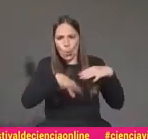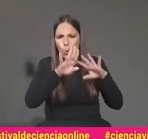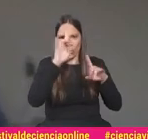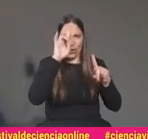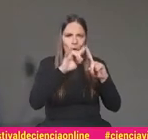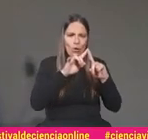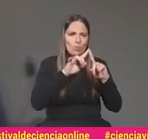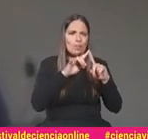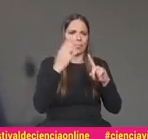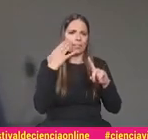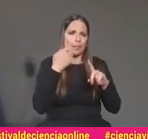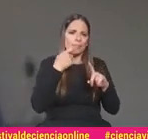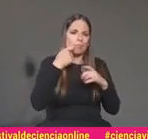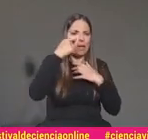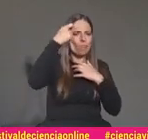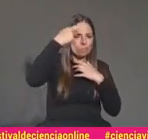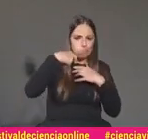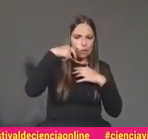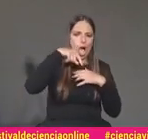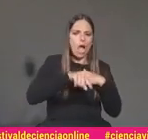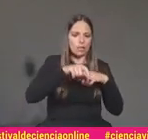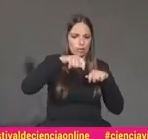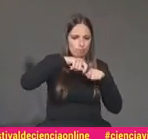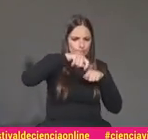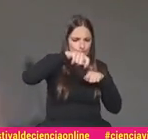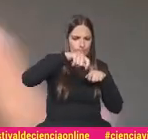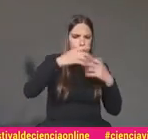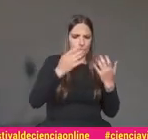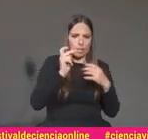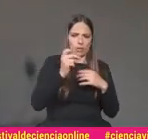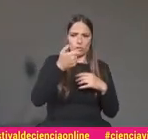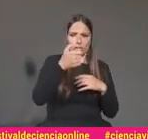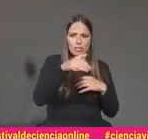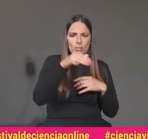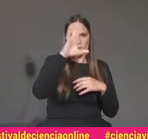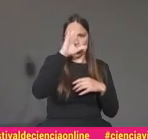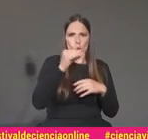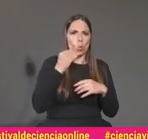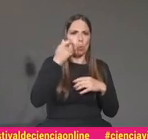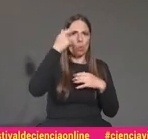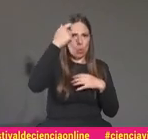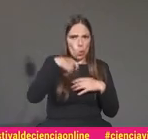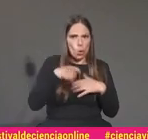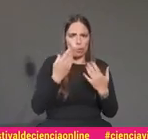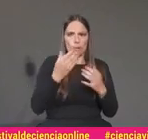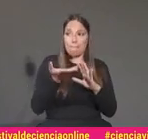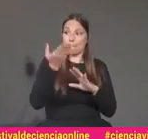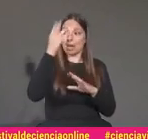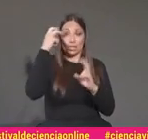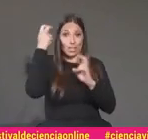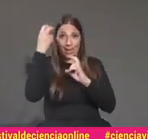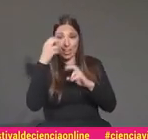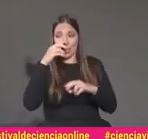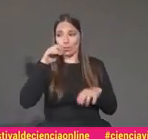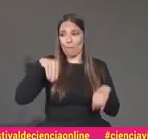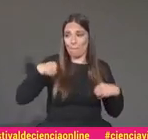ideia do que é o corpo humano. E durante 1500 anos nós não sabíamos o que era o corpo humano, sabíamos como é que era mais o corpo dos carneiros e dos macacos